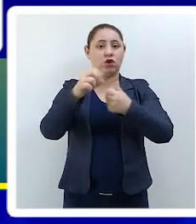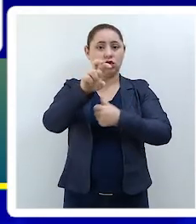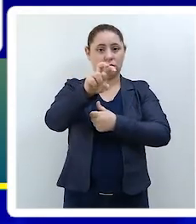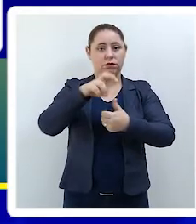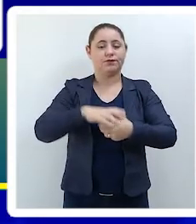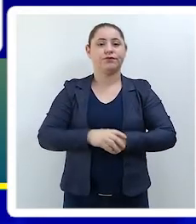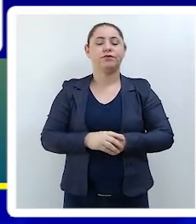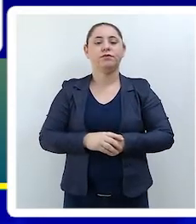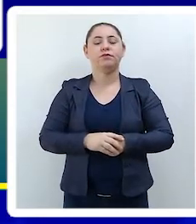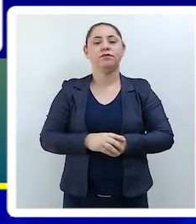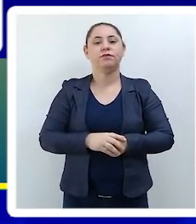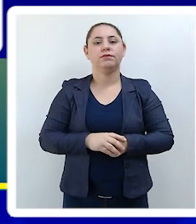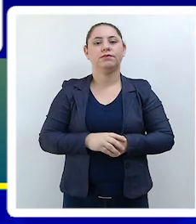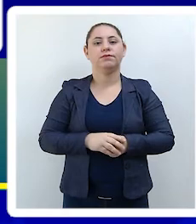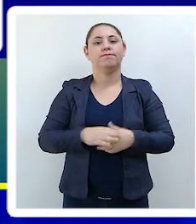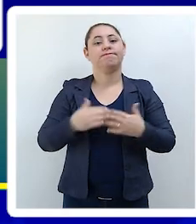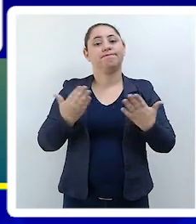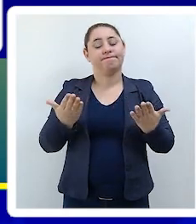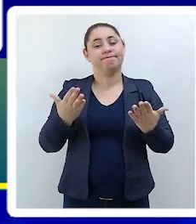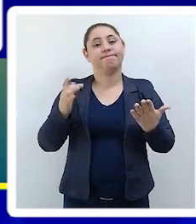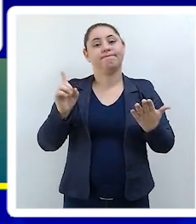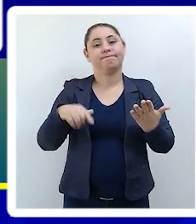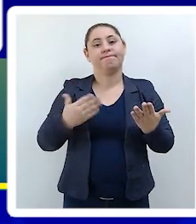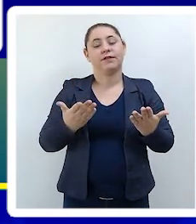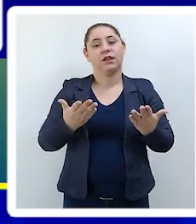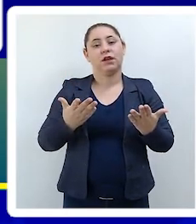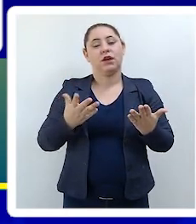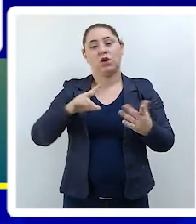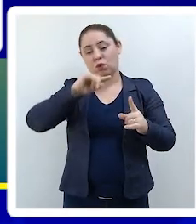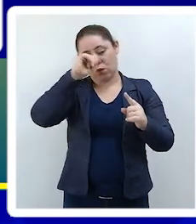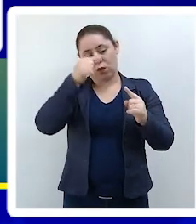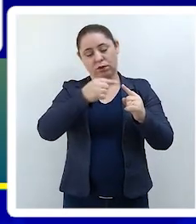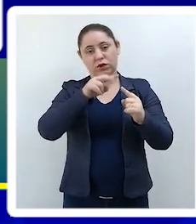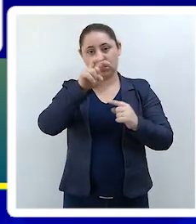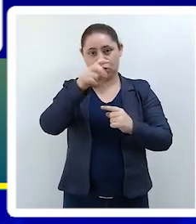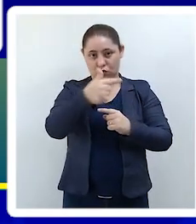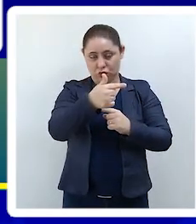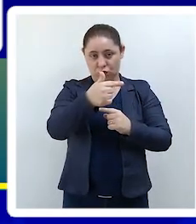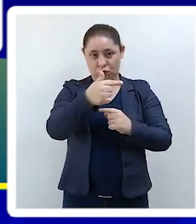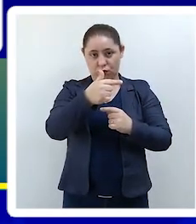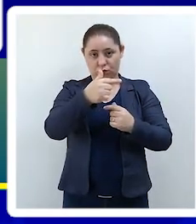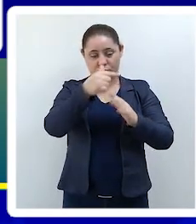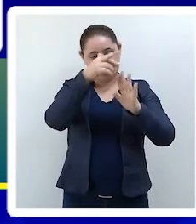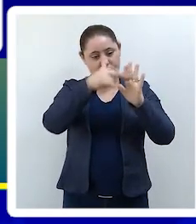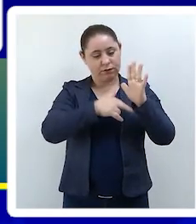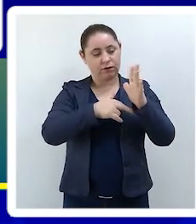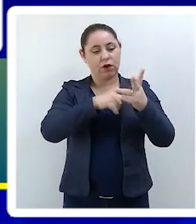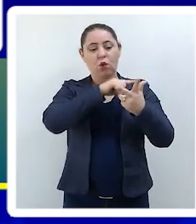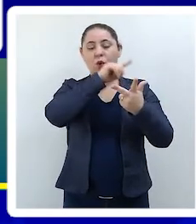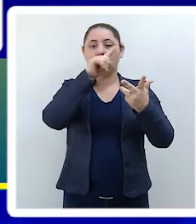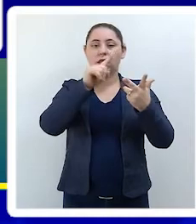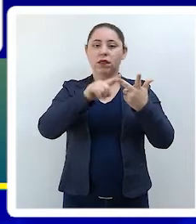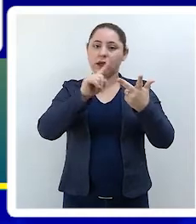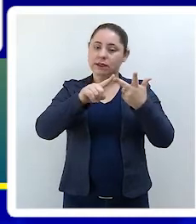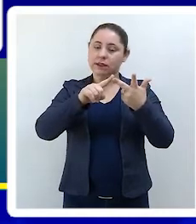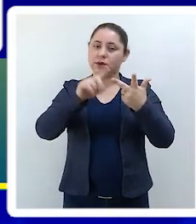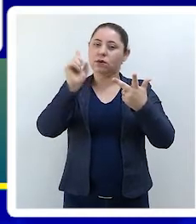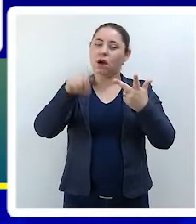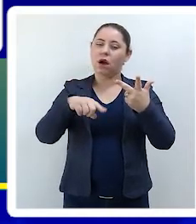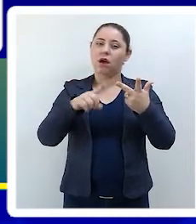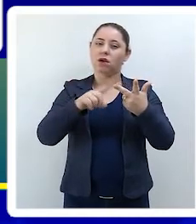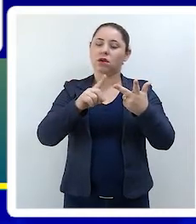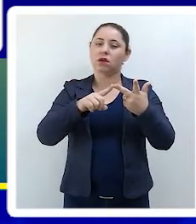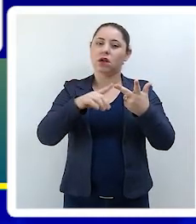5º. Então, esse é o objetivo do segundo princípio. O terceiro princípio, ele